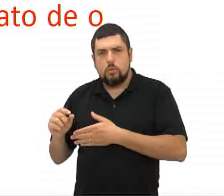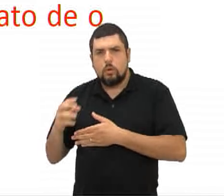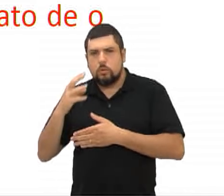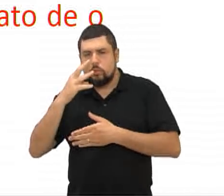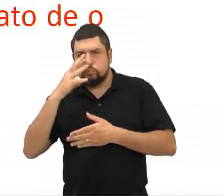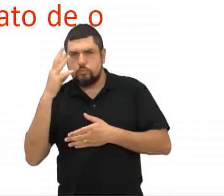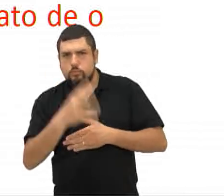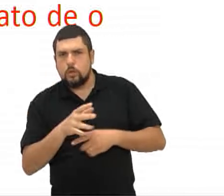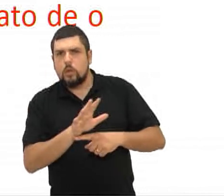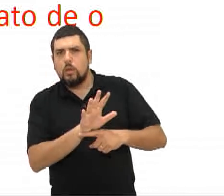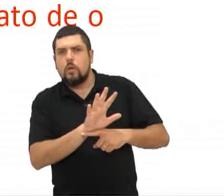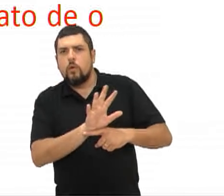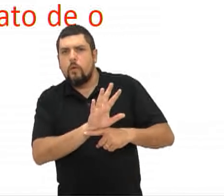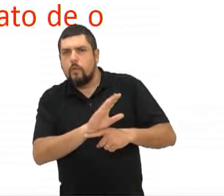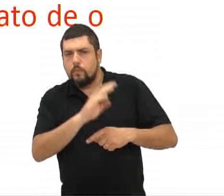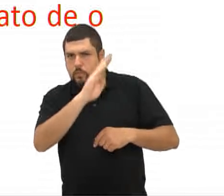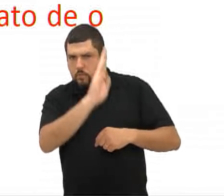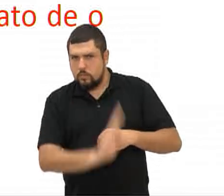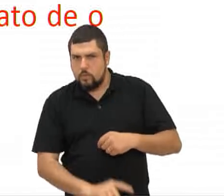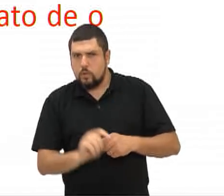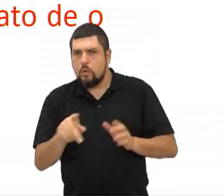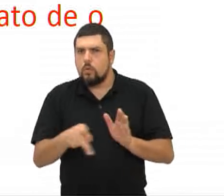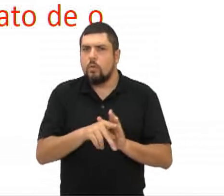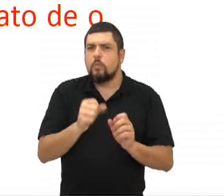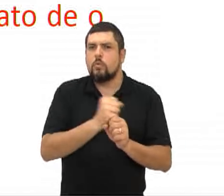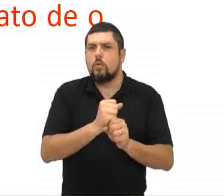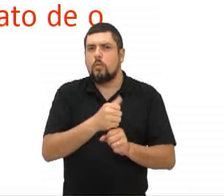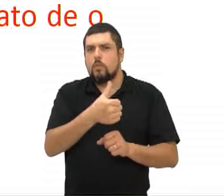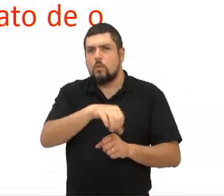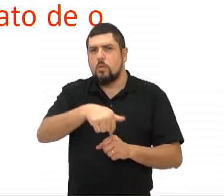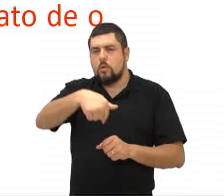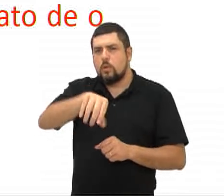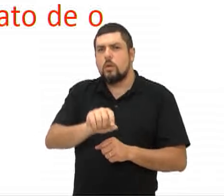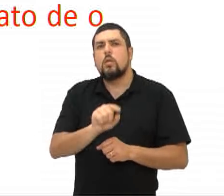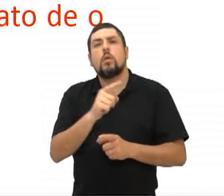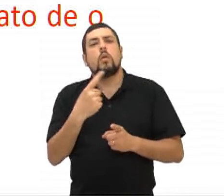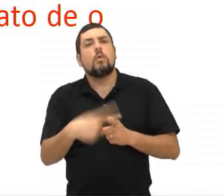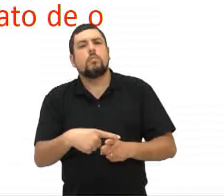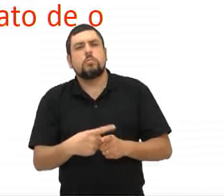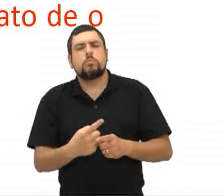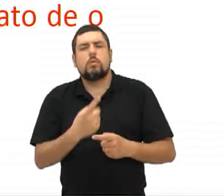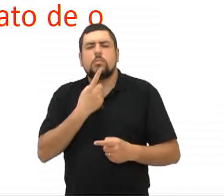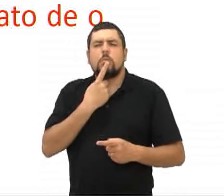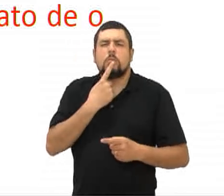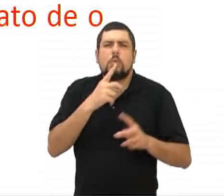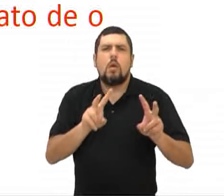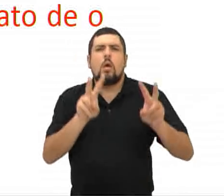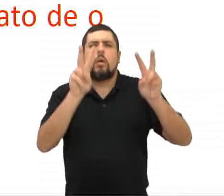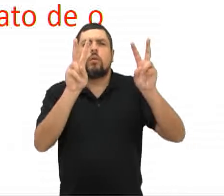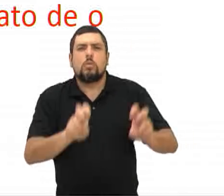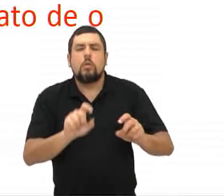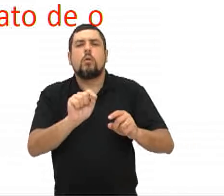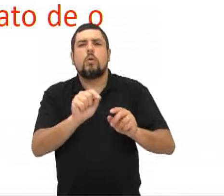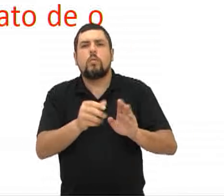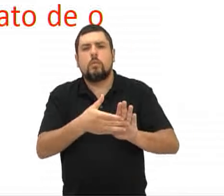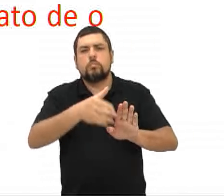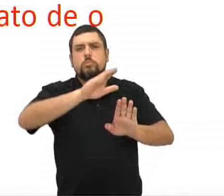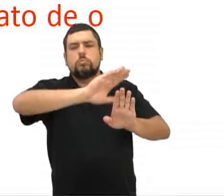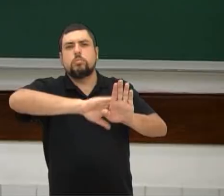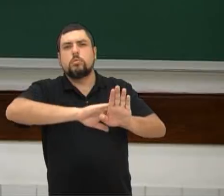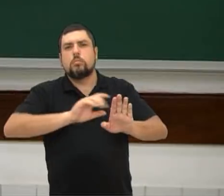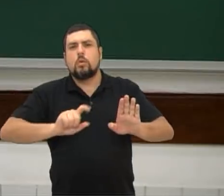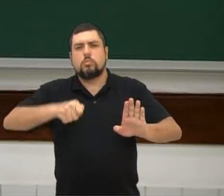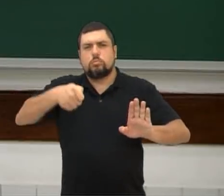que retratam a década de 70, por trazerem normalmente a ditadura como plano de fundo. Então,